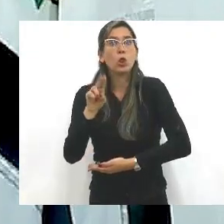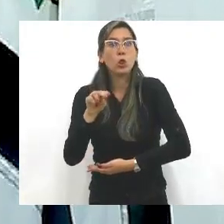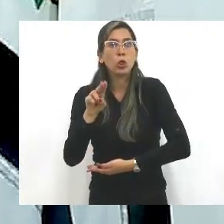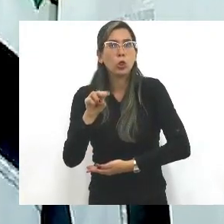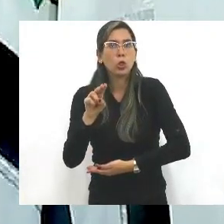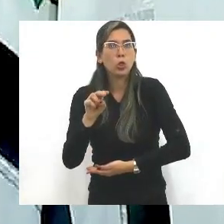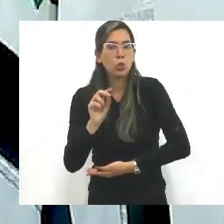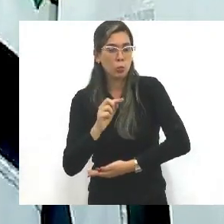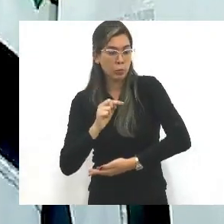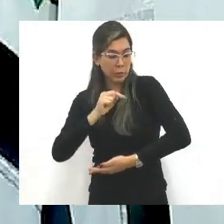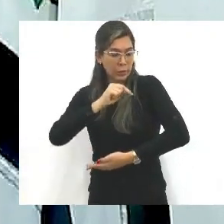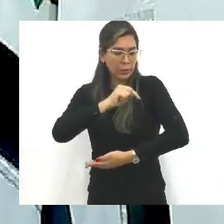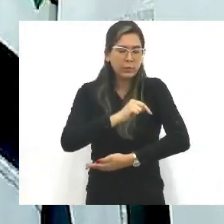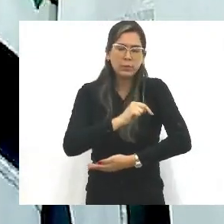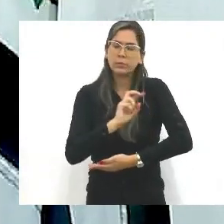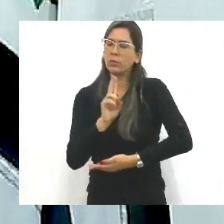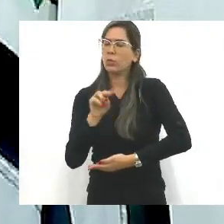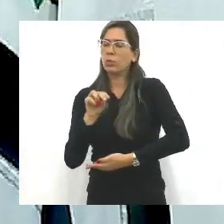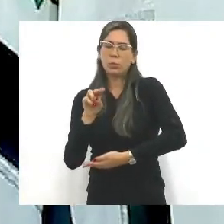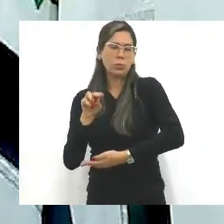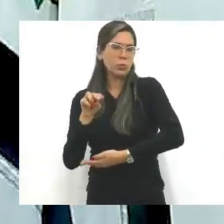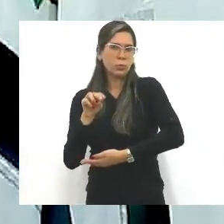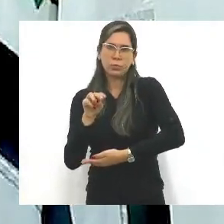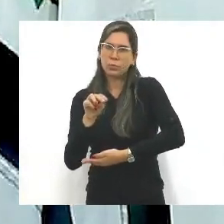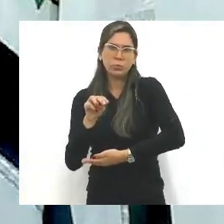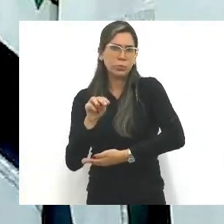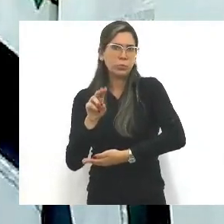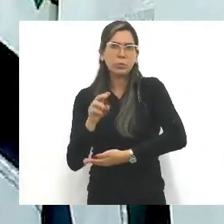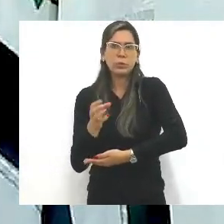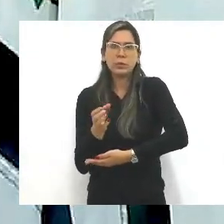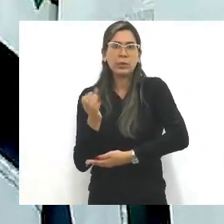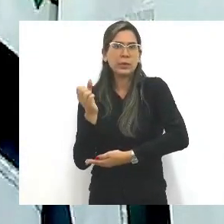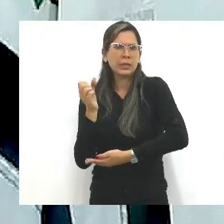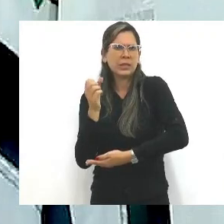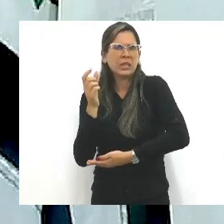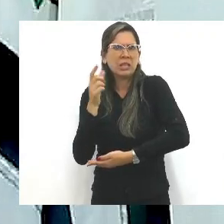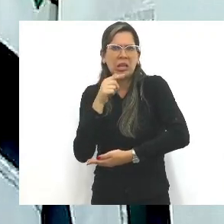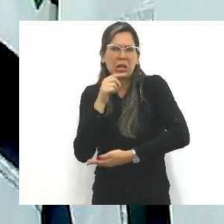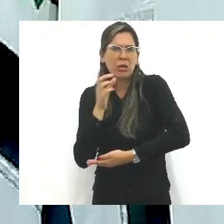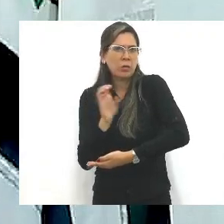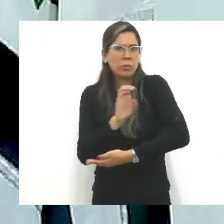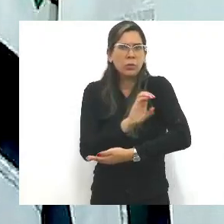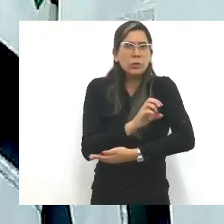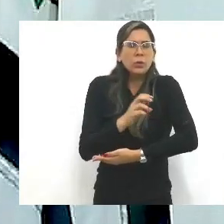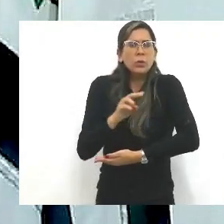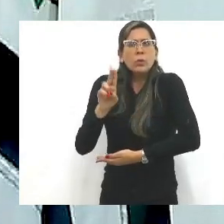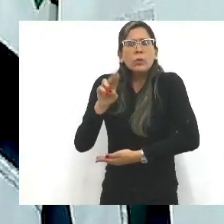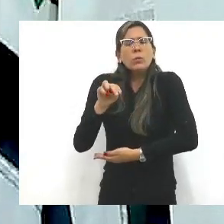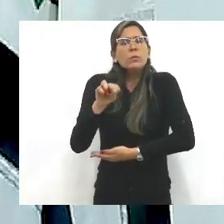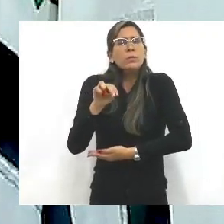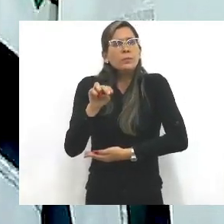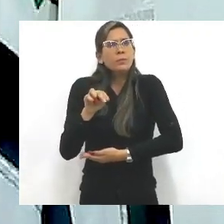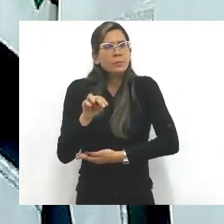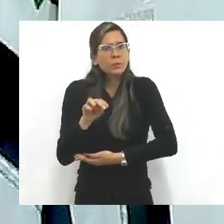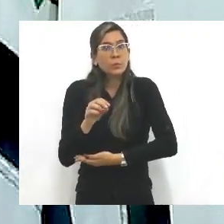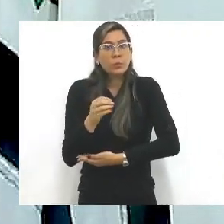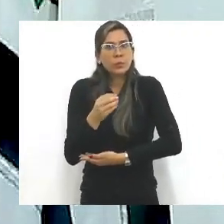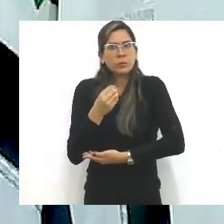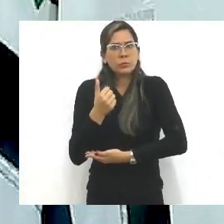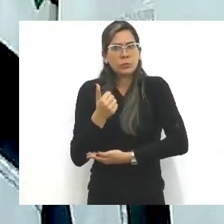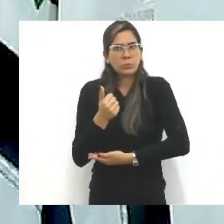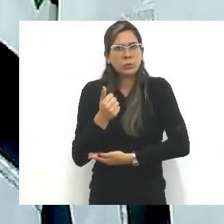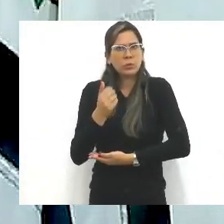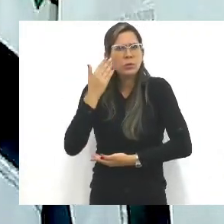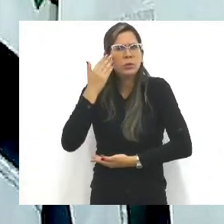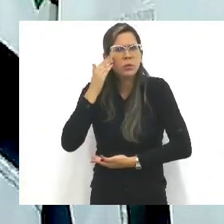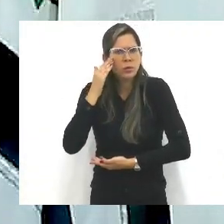tente empurrar, nunca, jamais dê líquido, nunca, jamais dê qualquer substância para essa criança. Tudo bem? Ficou claro